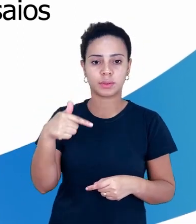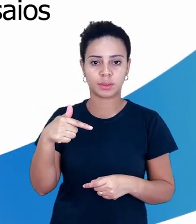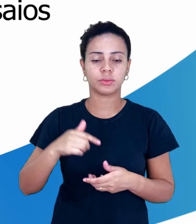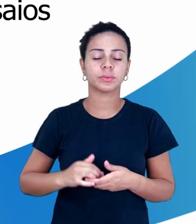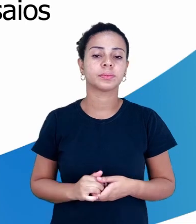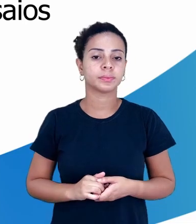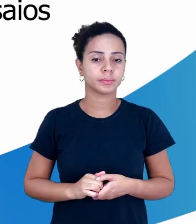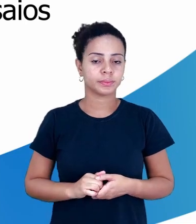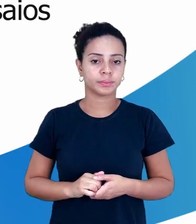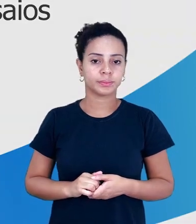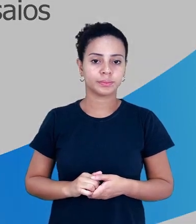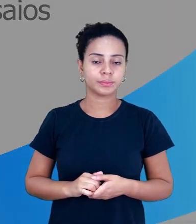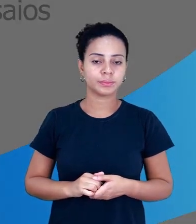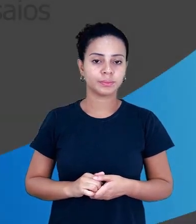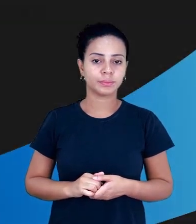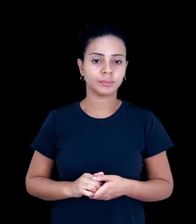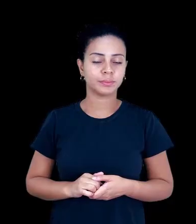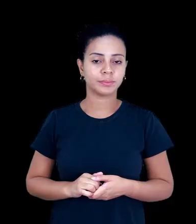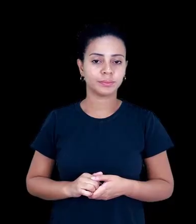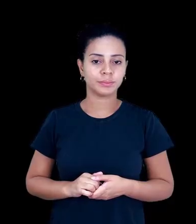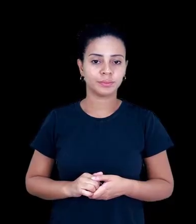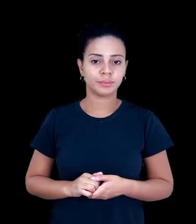ABNT 2016.